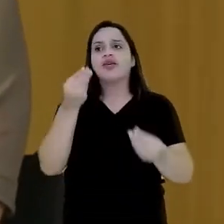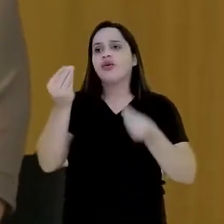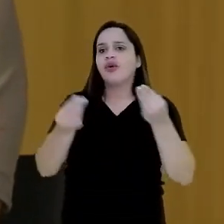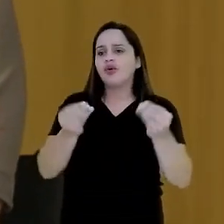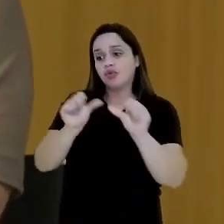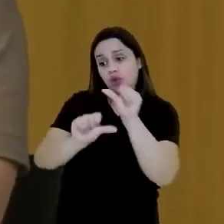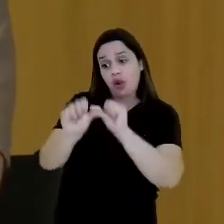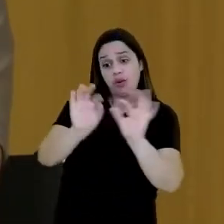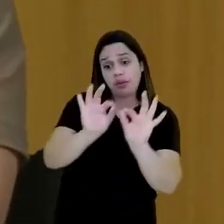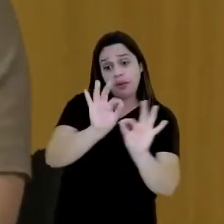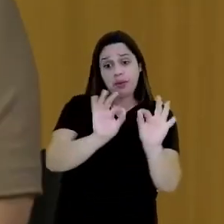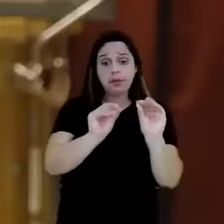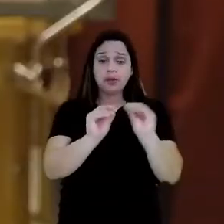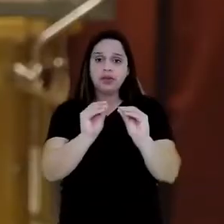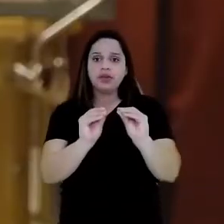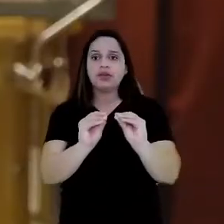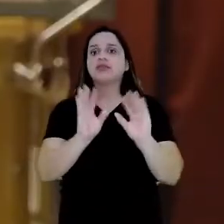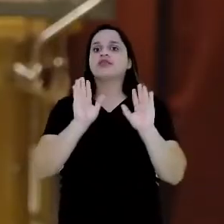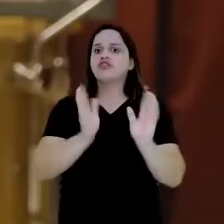querer